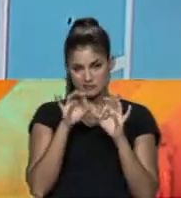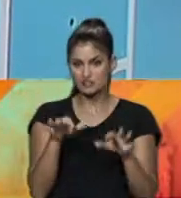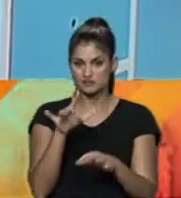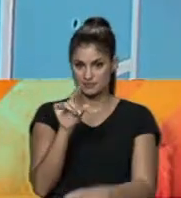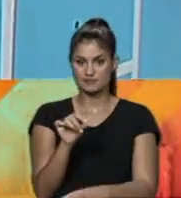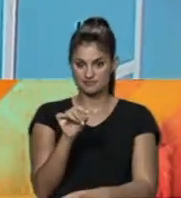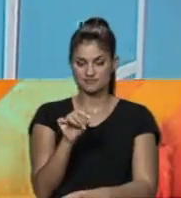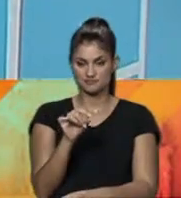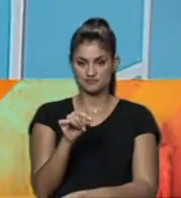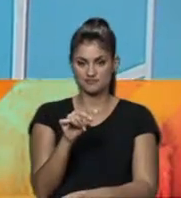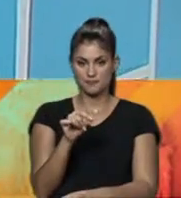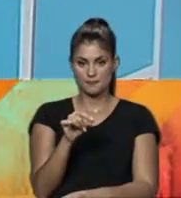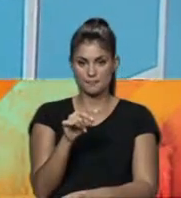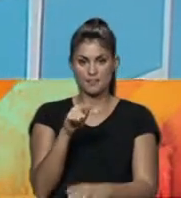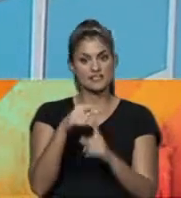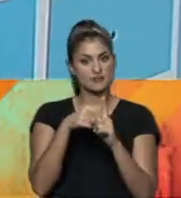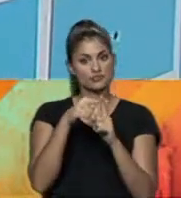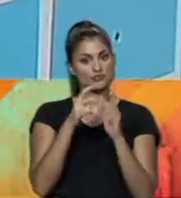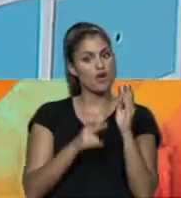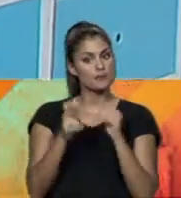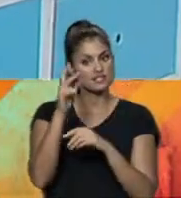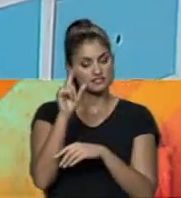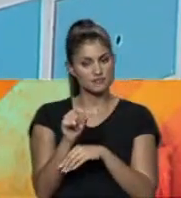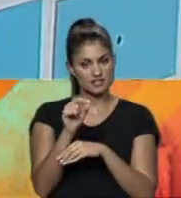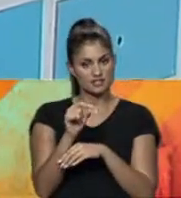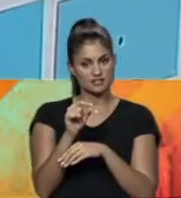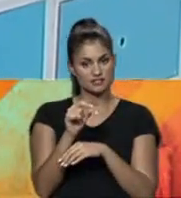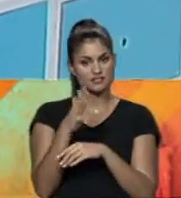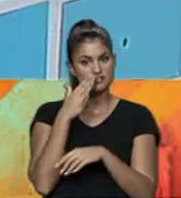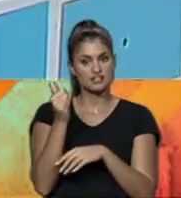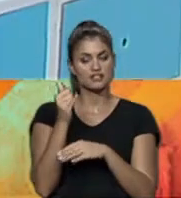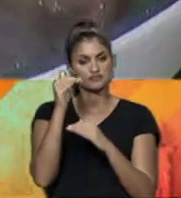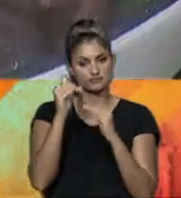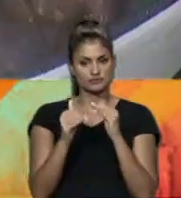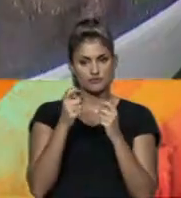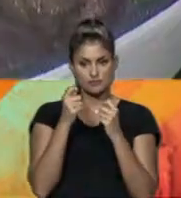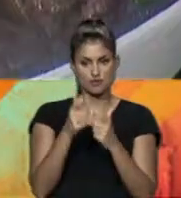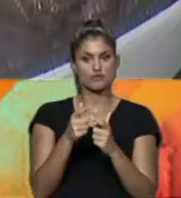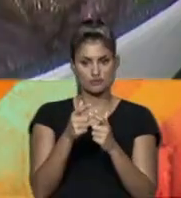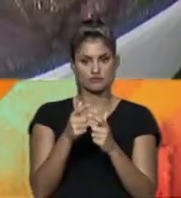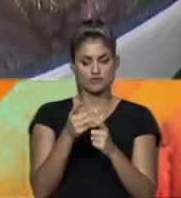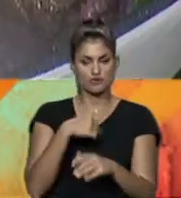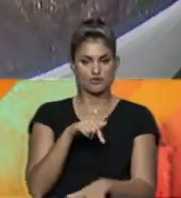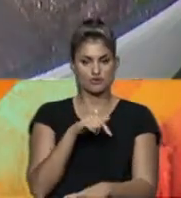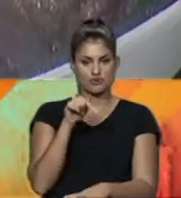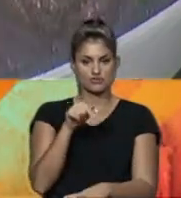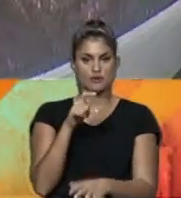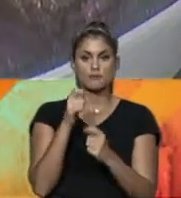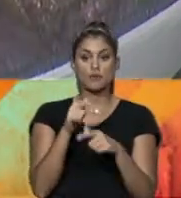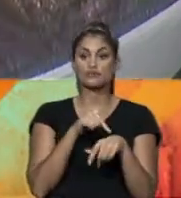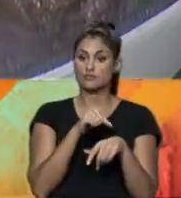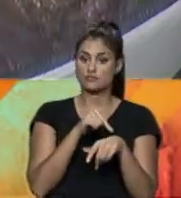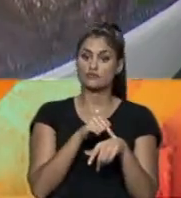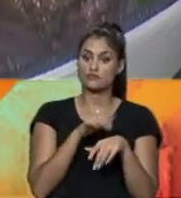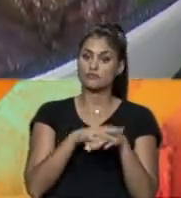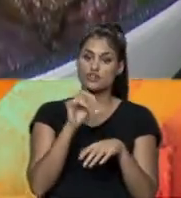Portanto, aqui vamos agora aumentar o fogão e ela vai tentar reduzir aqui um bocadinho. É claro que nós aqui temos muito pouquinho tempo e